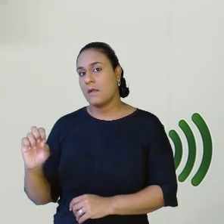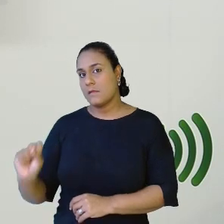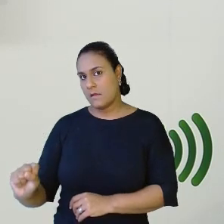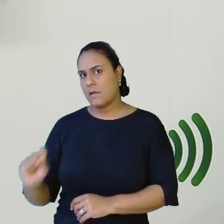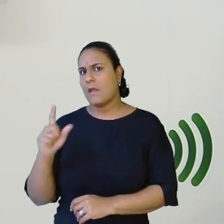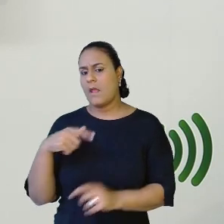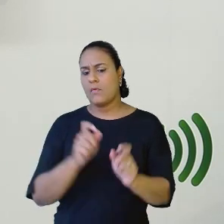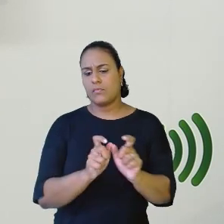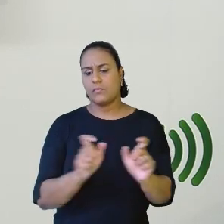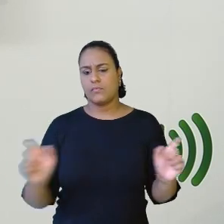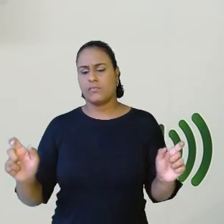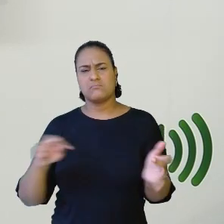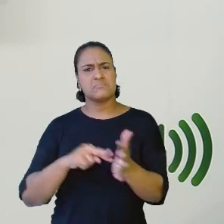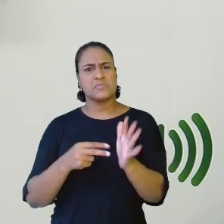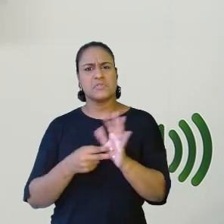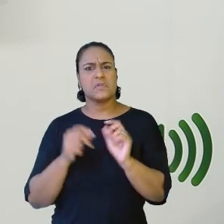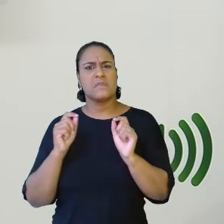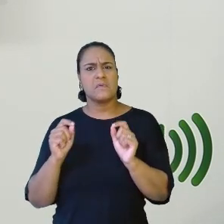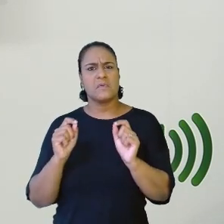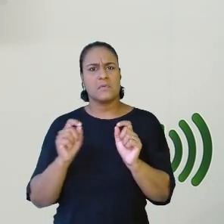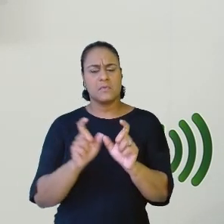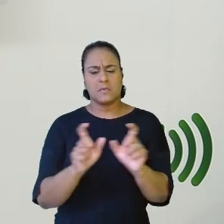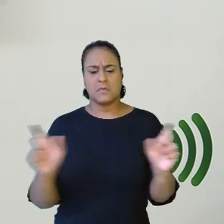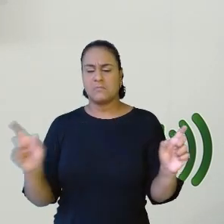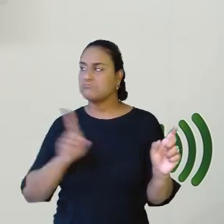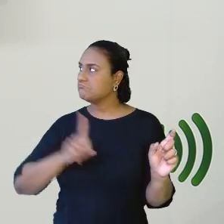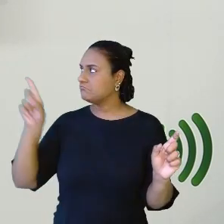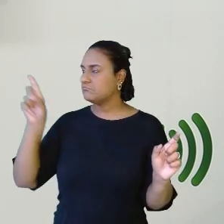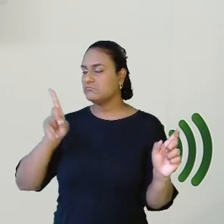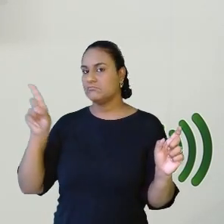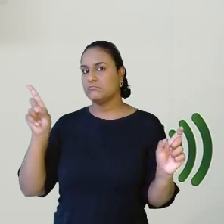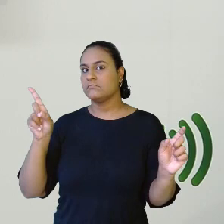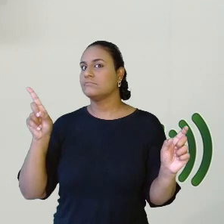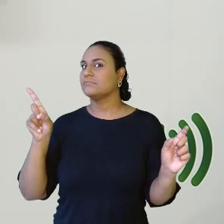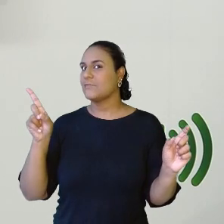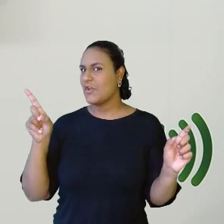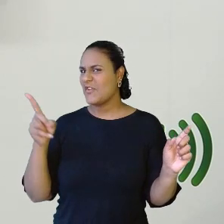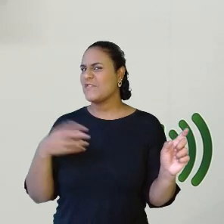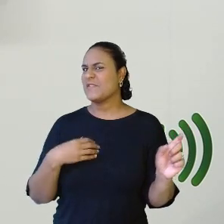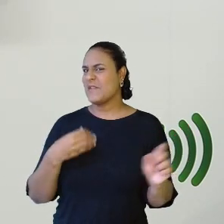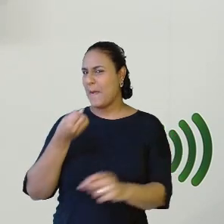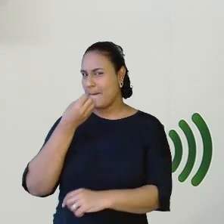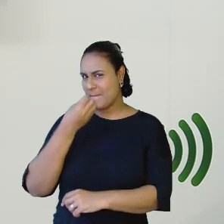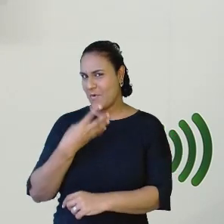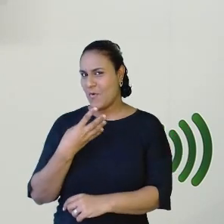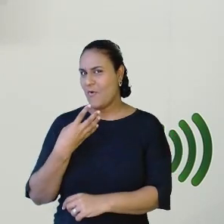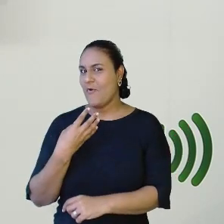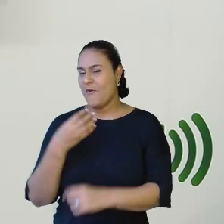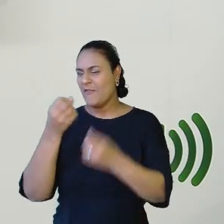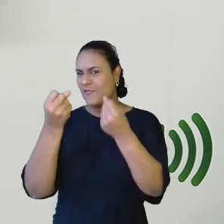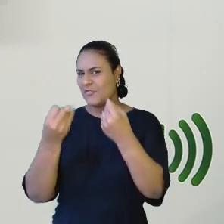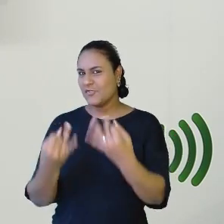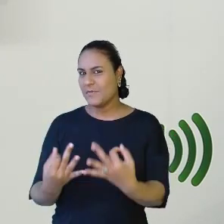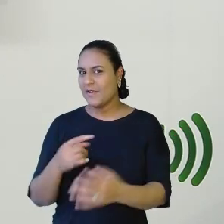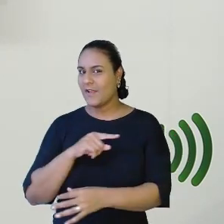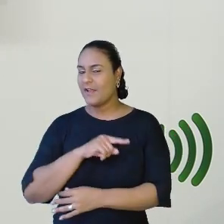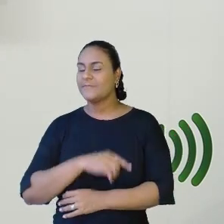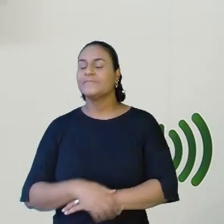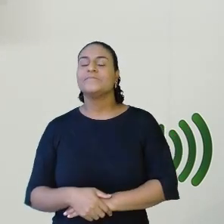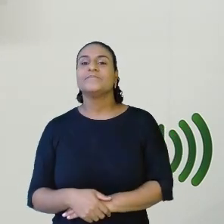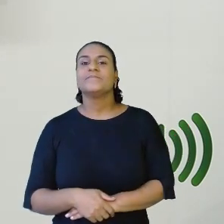caracteres. O que significa caracteres, professora Mauricéia? Eu vou ser boazinha, não vou deixar vocês procurarem não, vou explicar. Veja